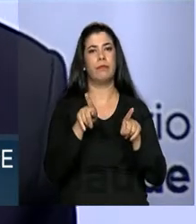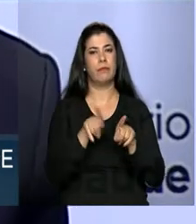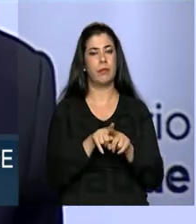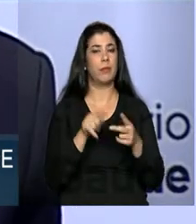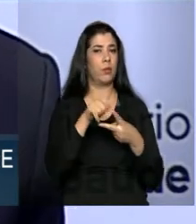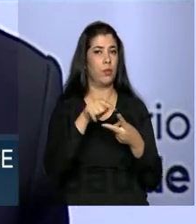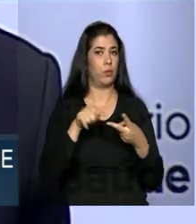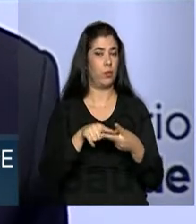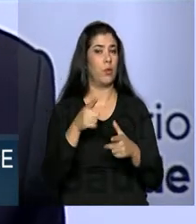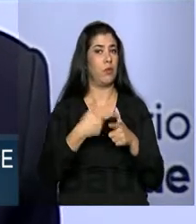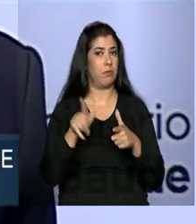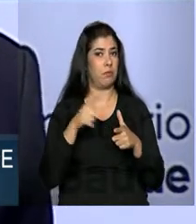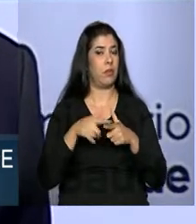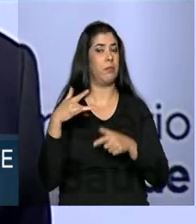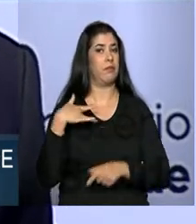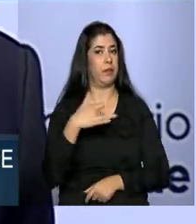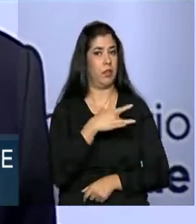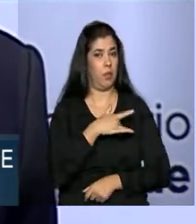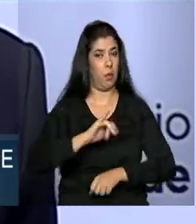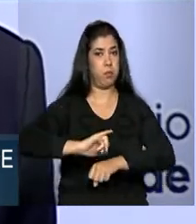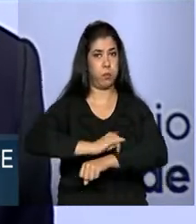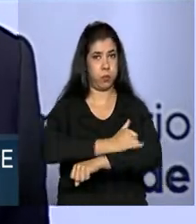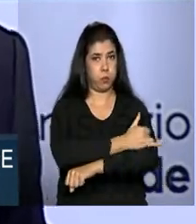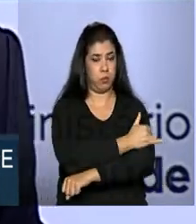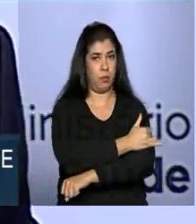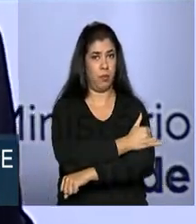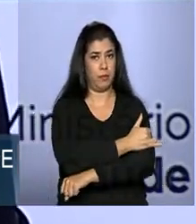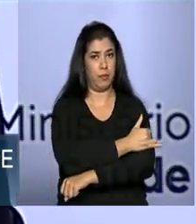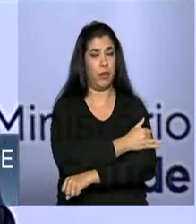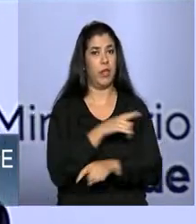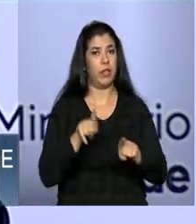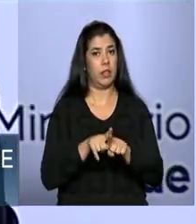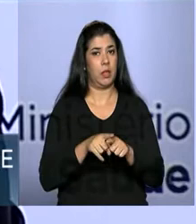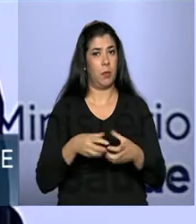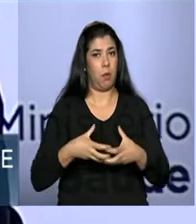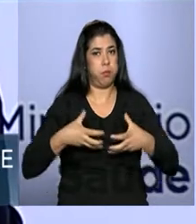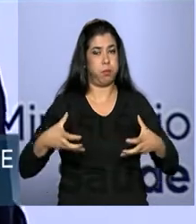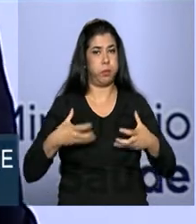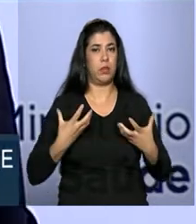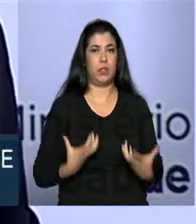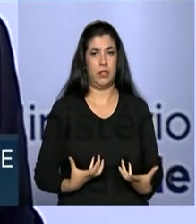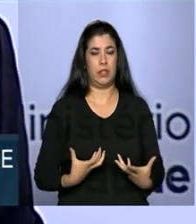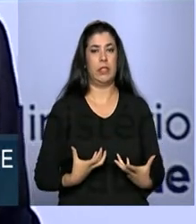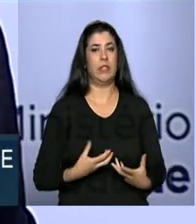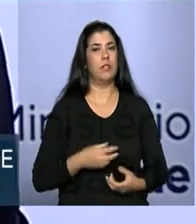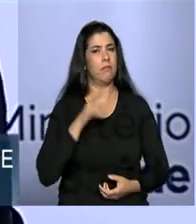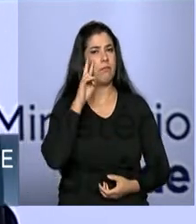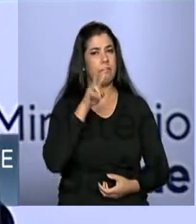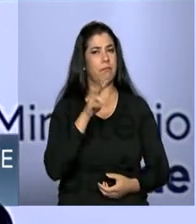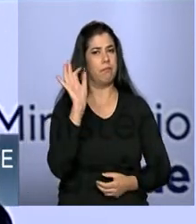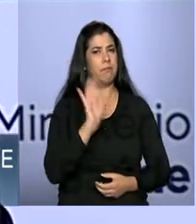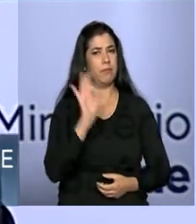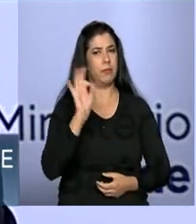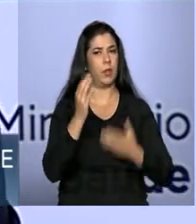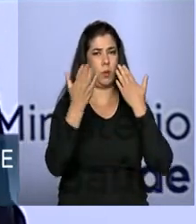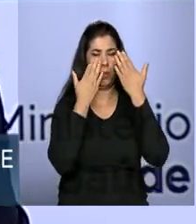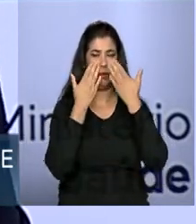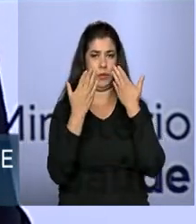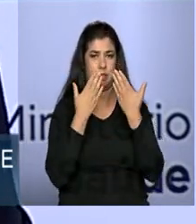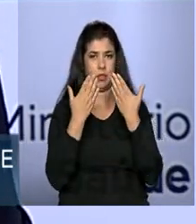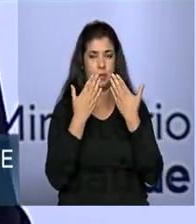um problema de saúde pública mundial. Então, se a gente estivesse olhando, vocês viram, eu acho que foi importante algumas